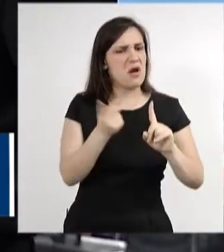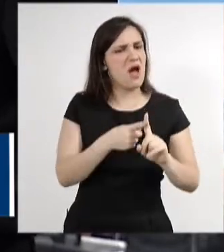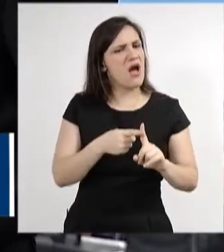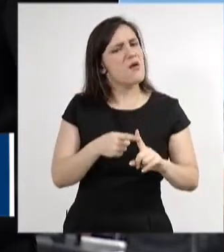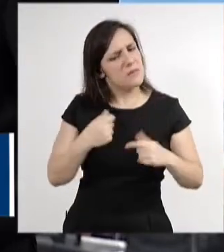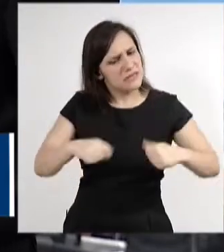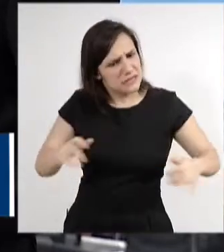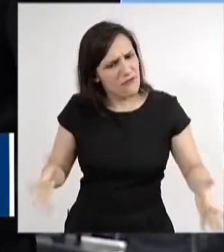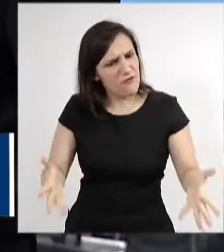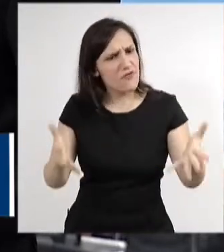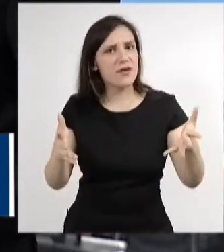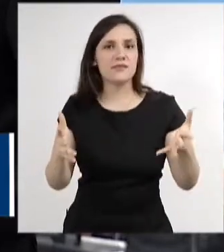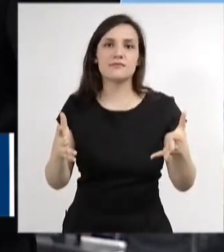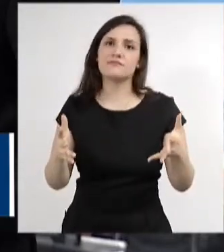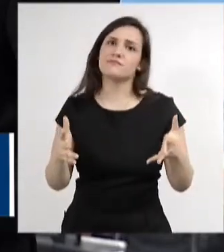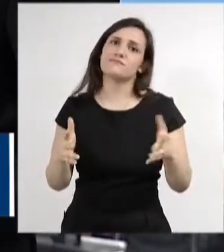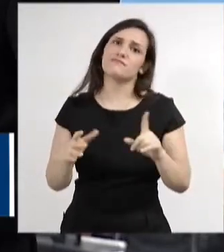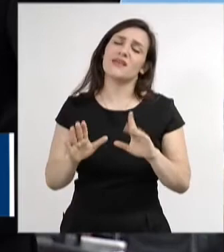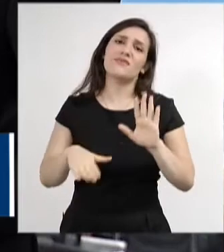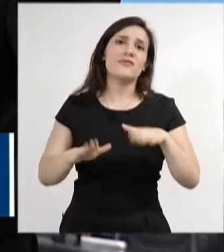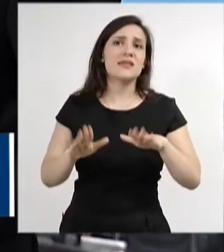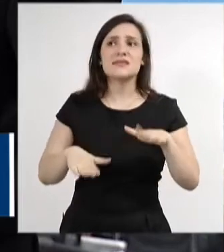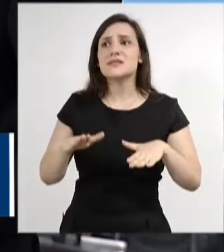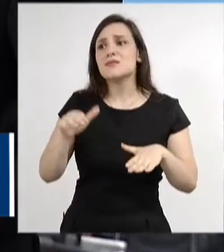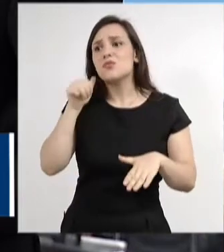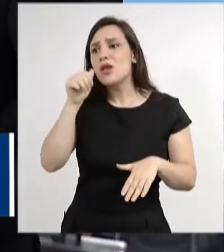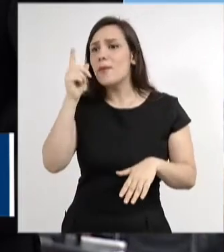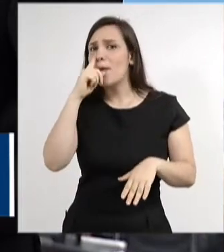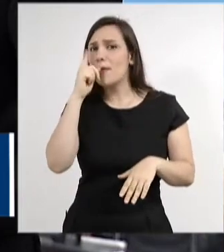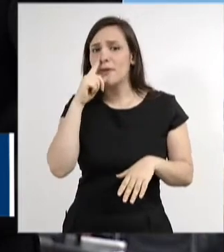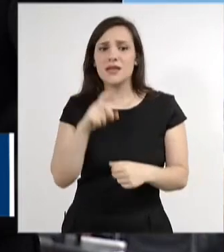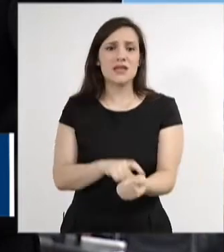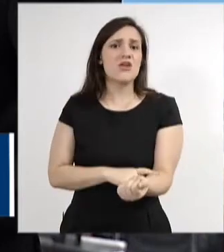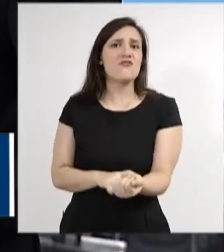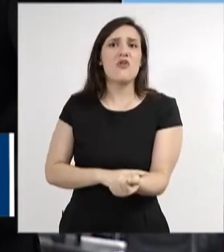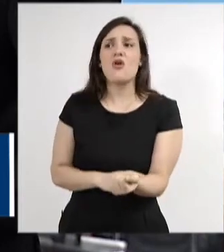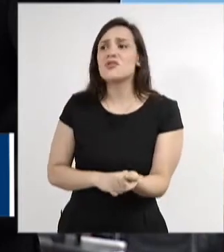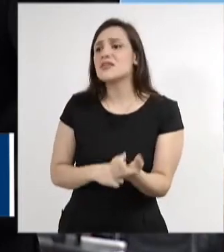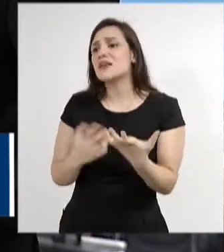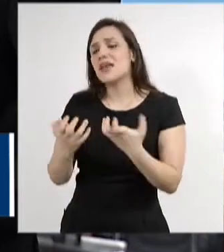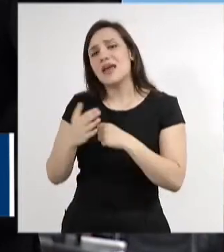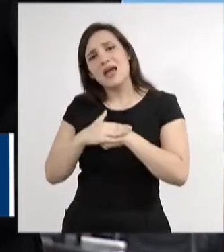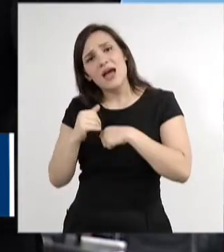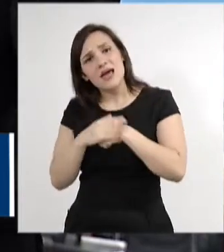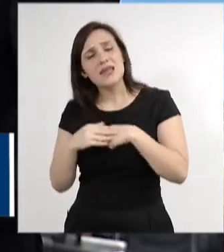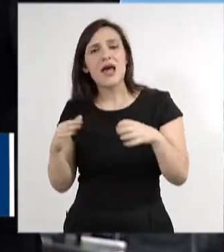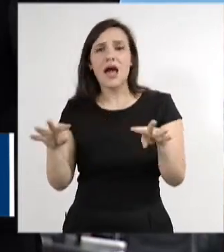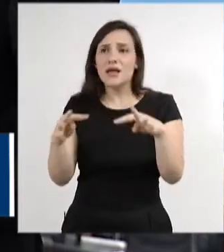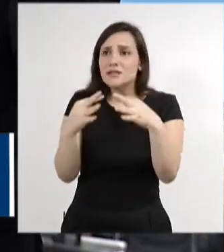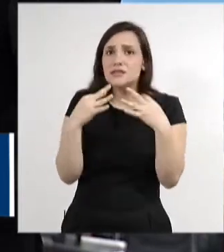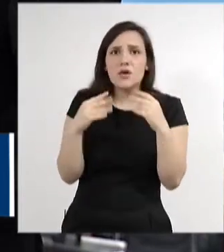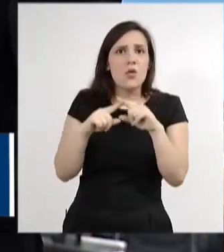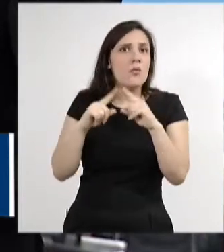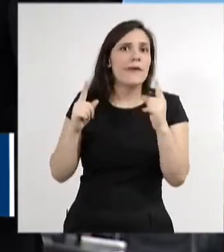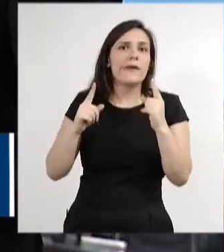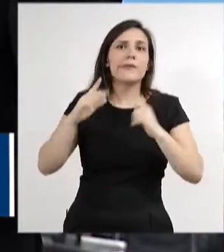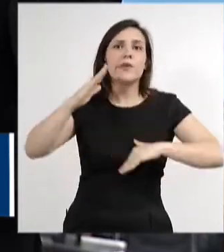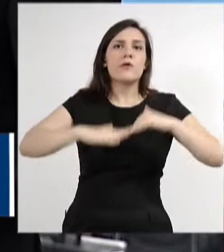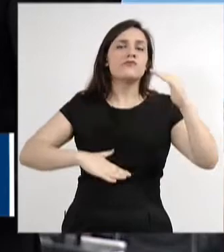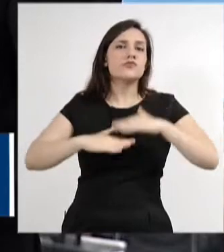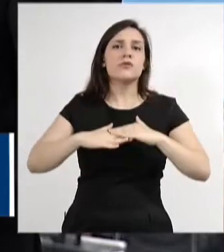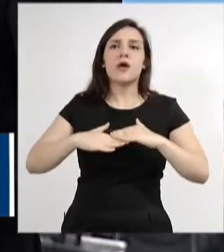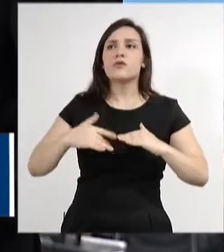na hora do parto. É um momento muito especial, onde a gestante quer receber carinho, atenção, e,